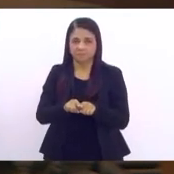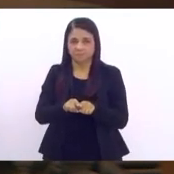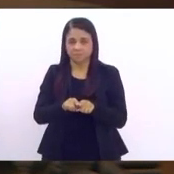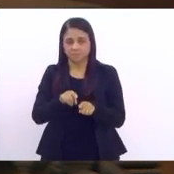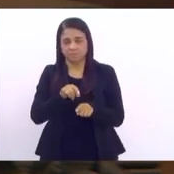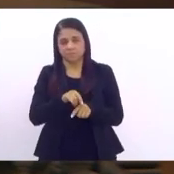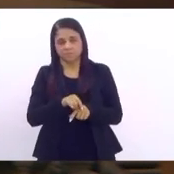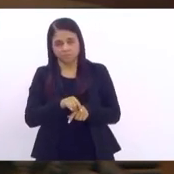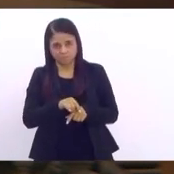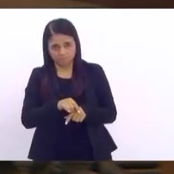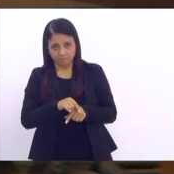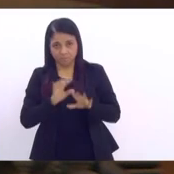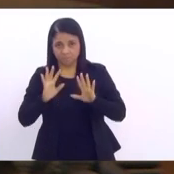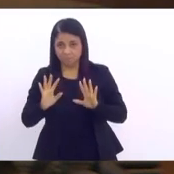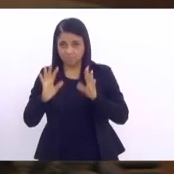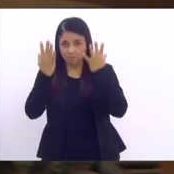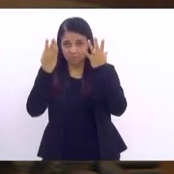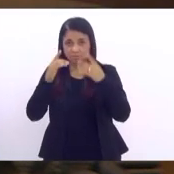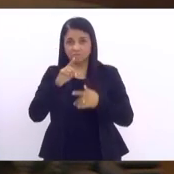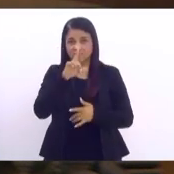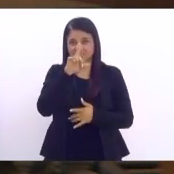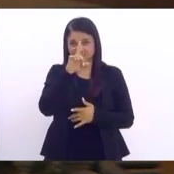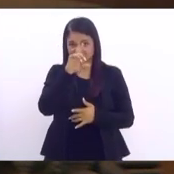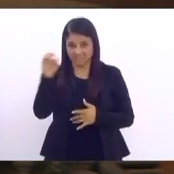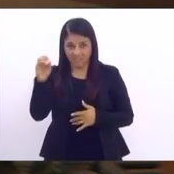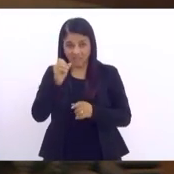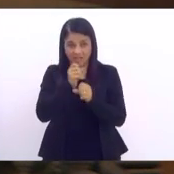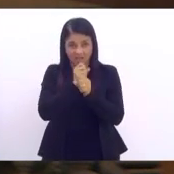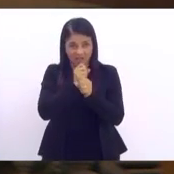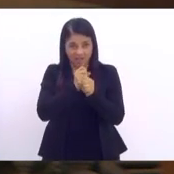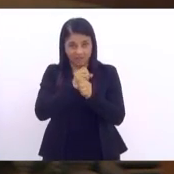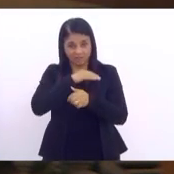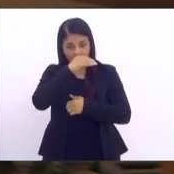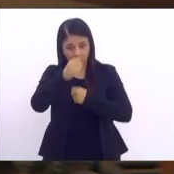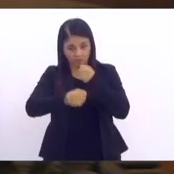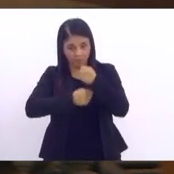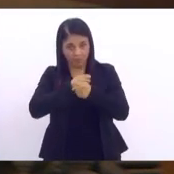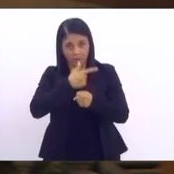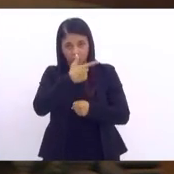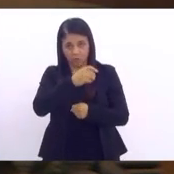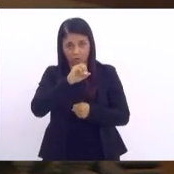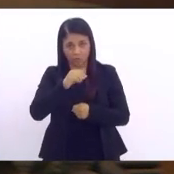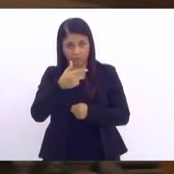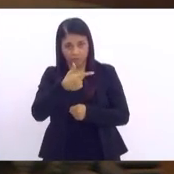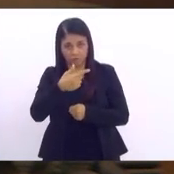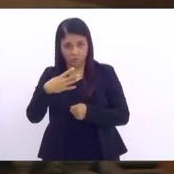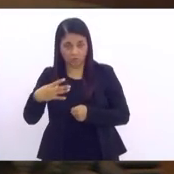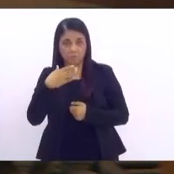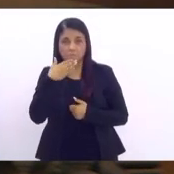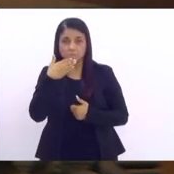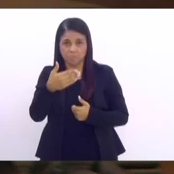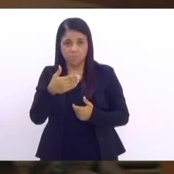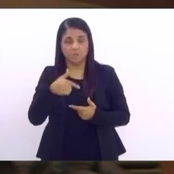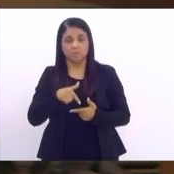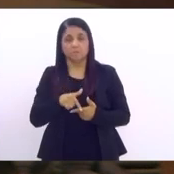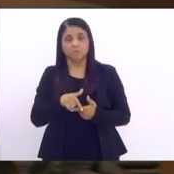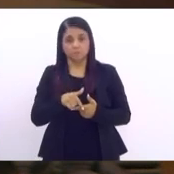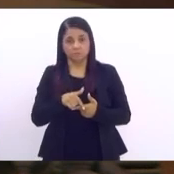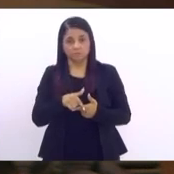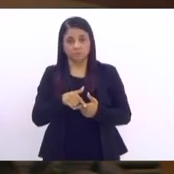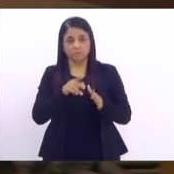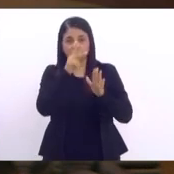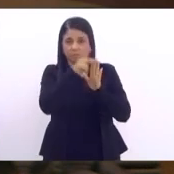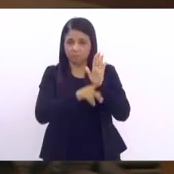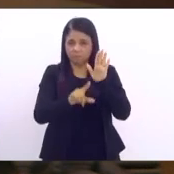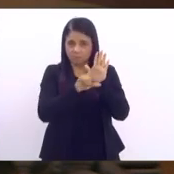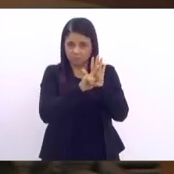do centenário no ano 2024, por nossa solicitação com esse projeto de lei nessa casa, muito